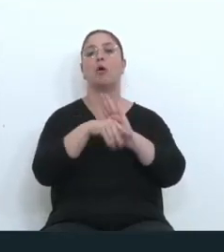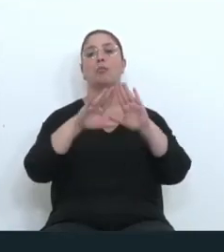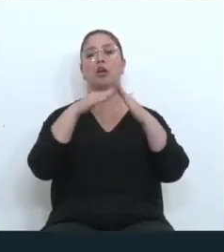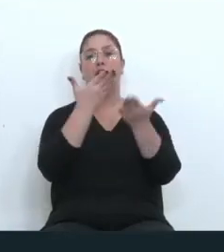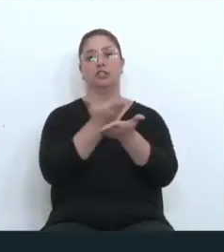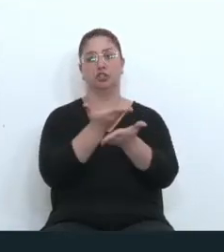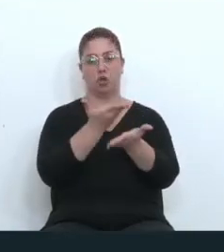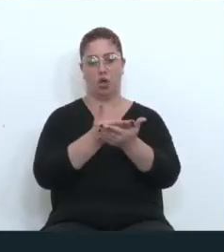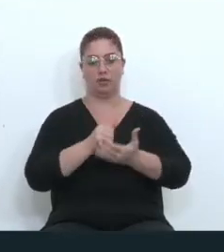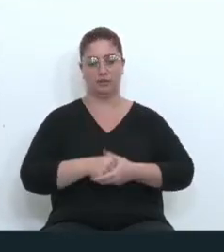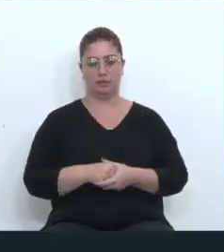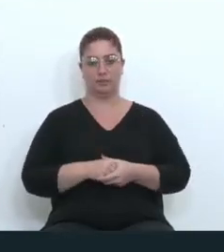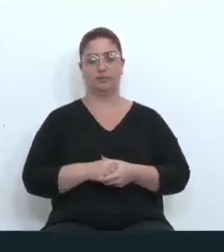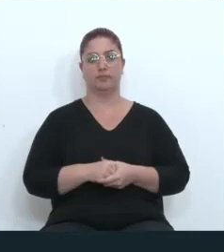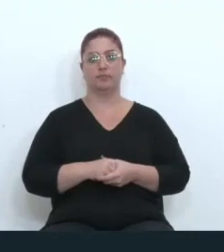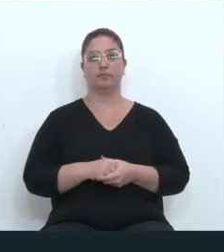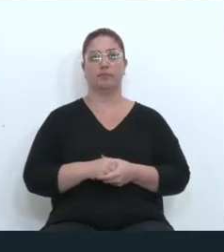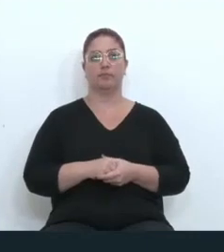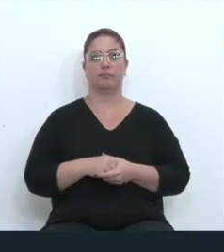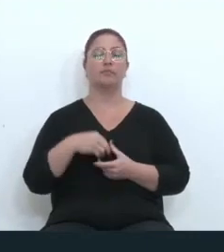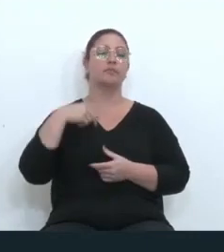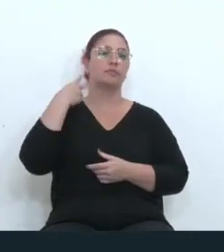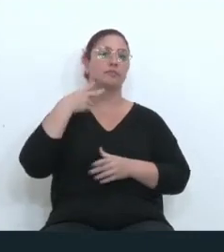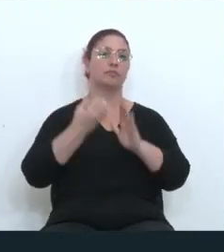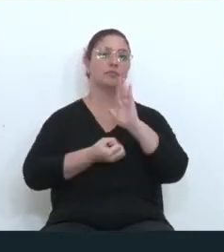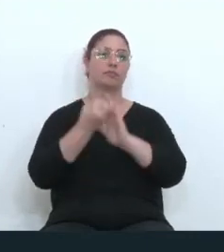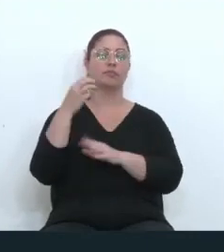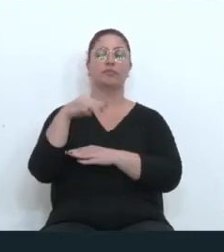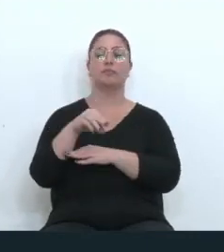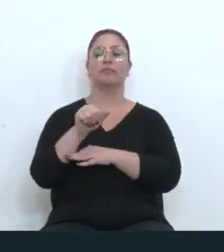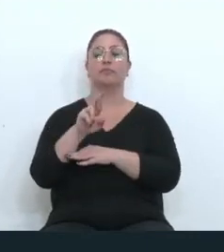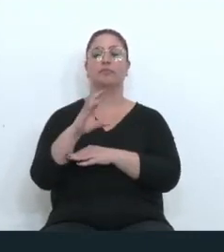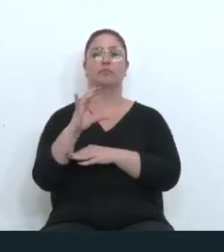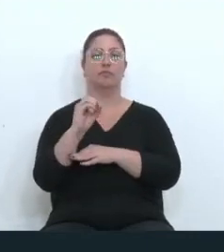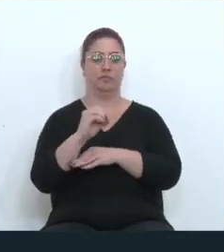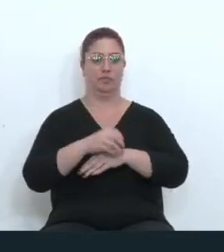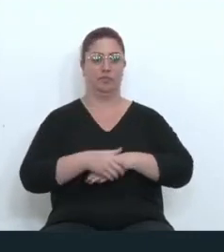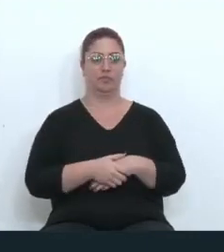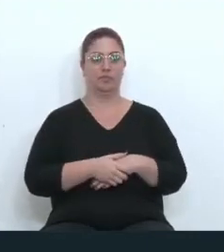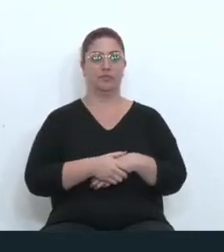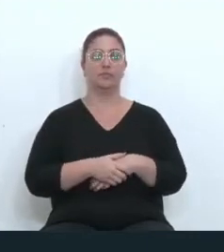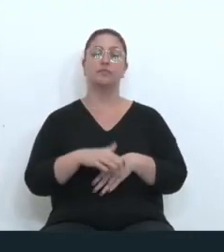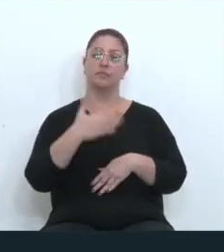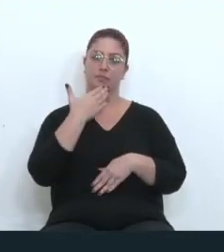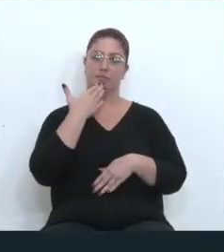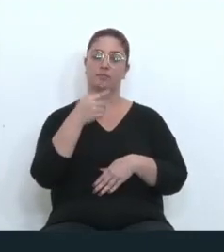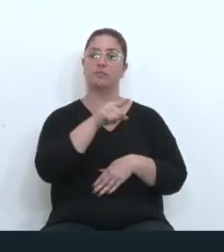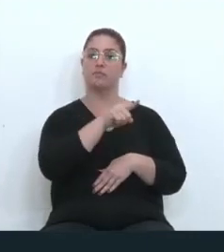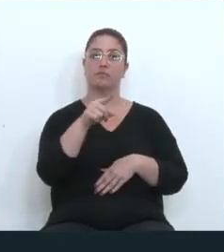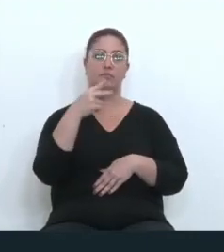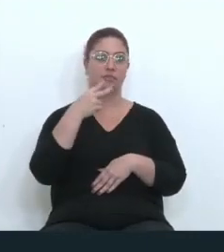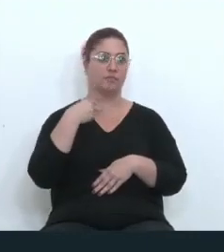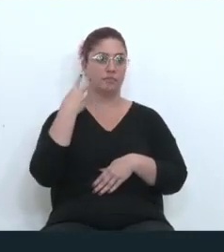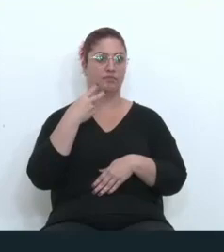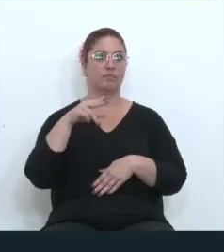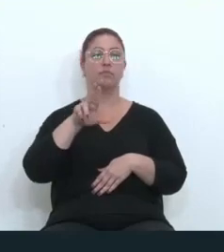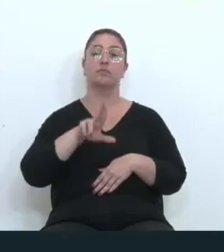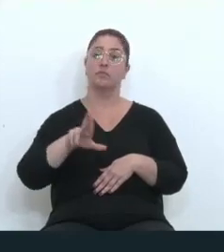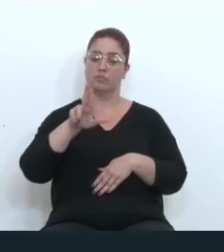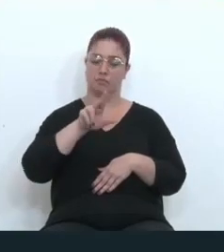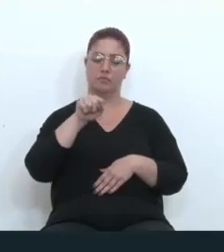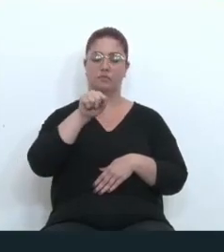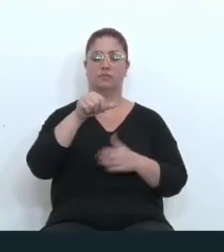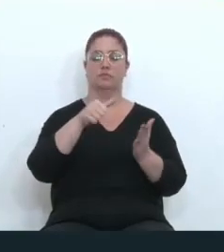Vereador Marcelo criminal consulta casa seu presente projeto é objeto de liberação solicitação dos vereadores que utilizam os terminais para o voto